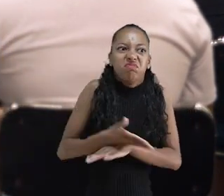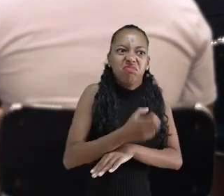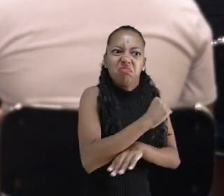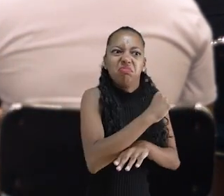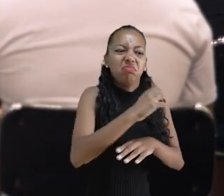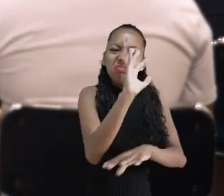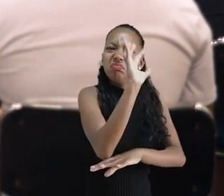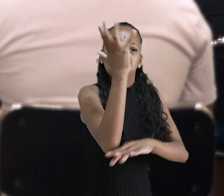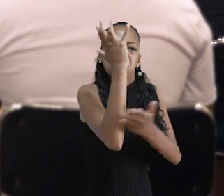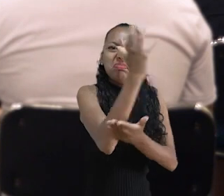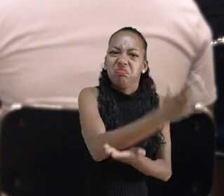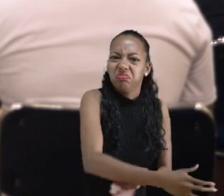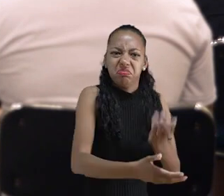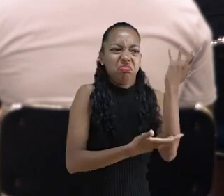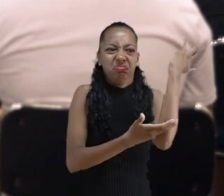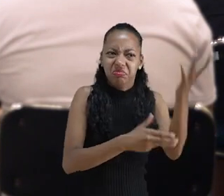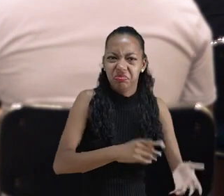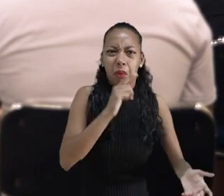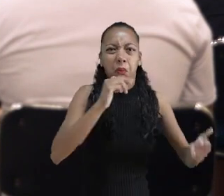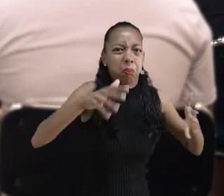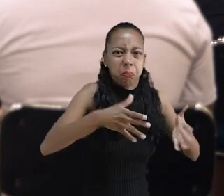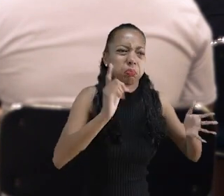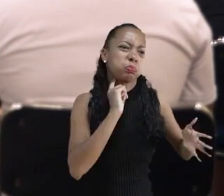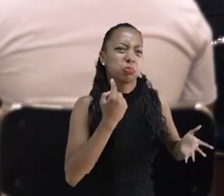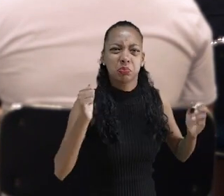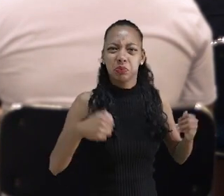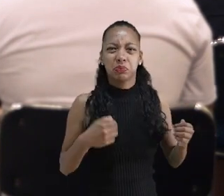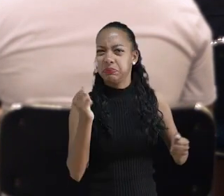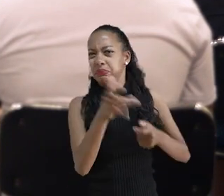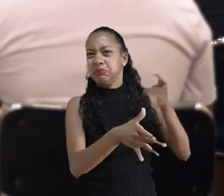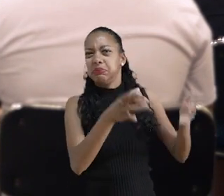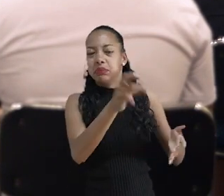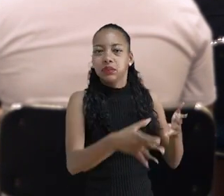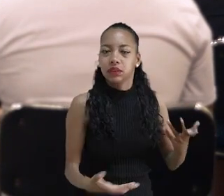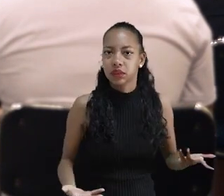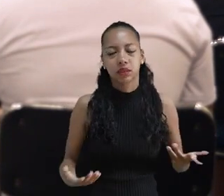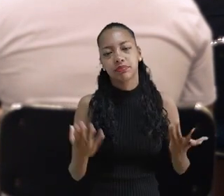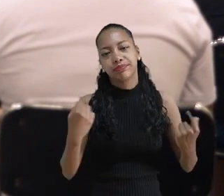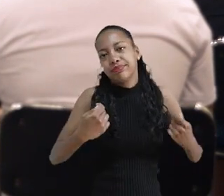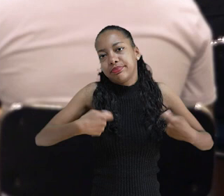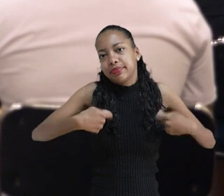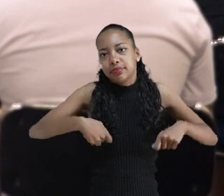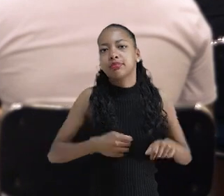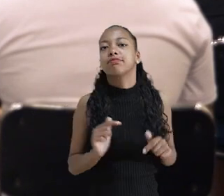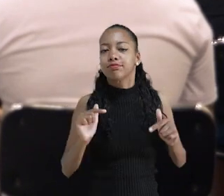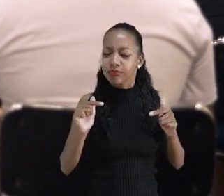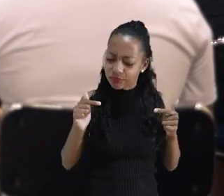ameaçada E aí nós queríamos muito né nós fizemos um documentário né dirigido pelo Daniel